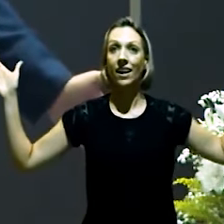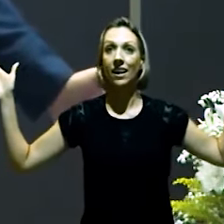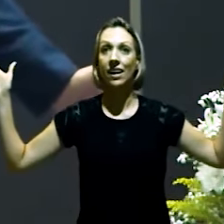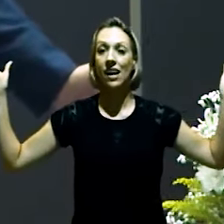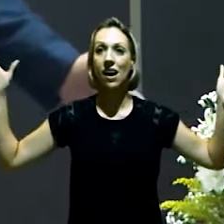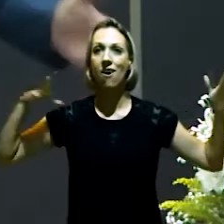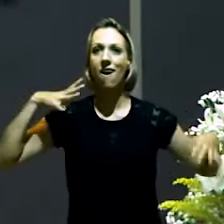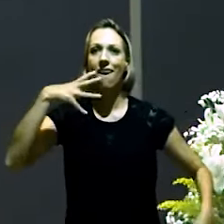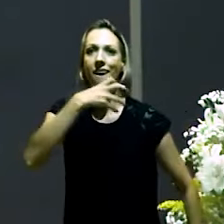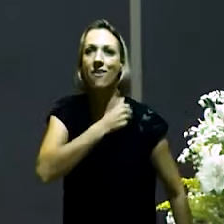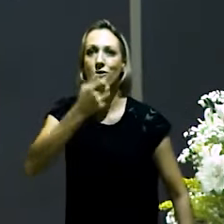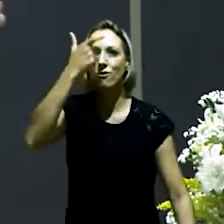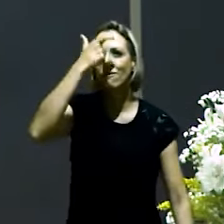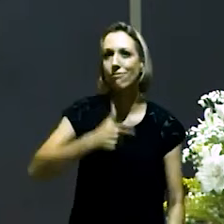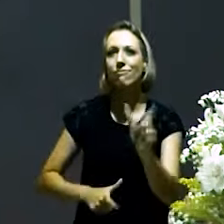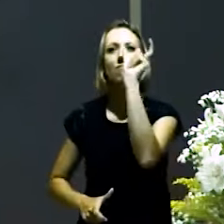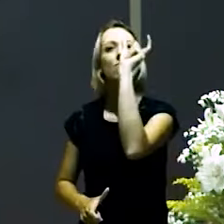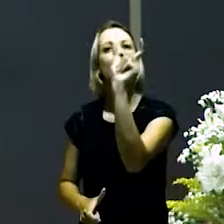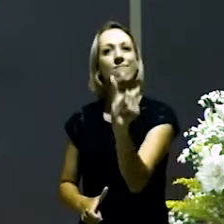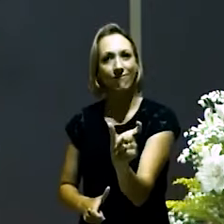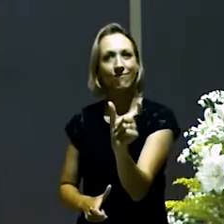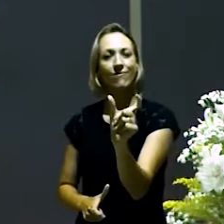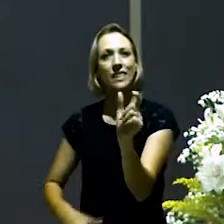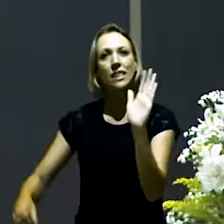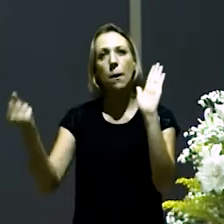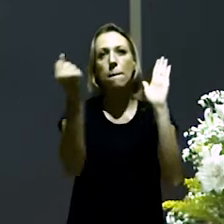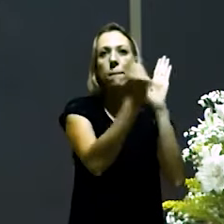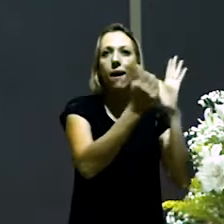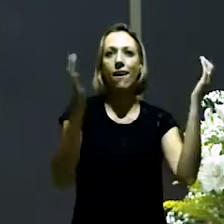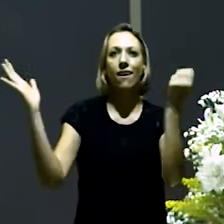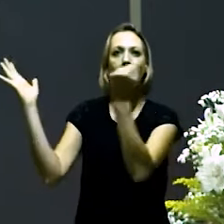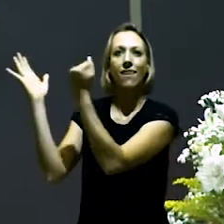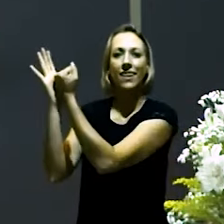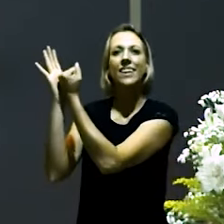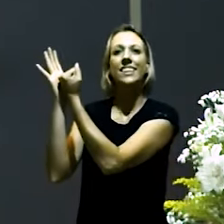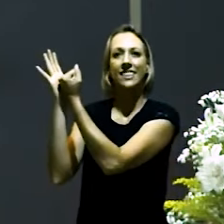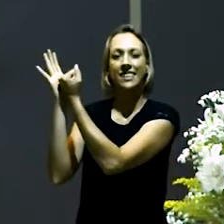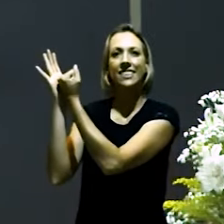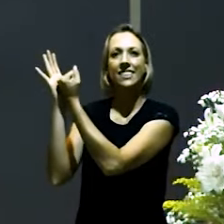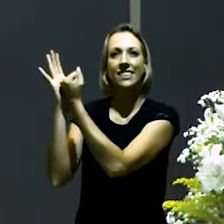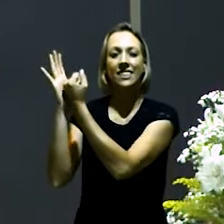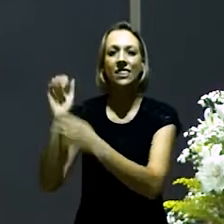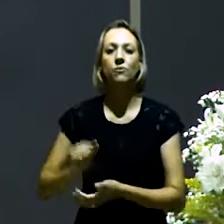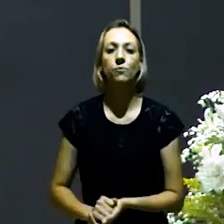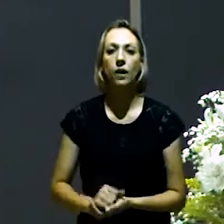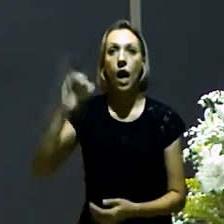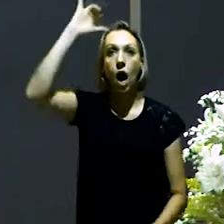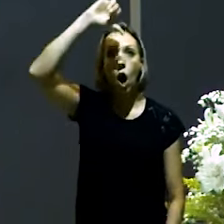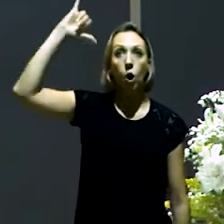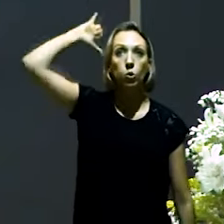dívida, aleluia, com qualquer outra coisa, não. Ele cravou na cruz. É por isso que eu acho que a palavra